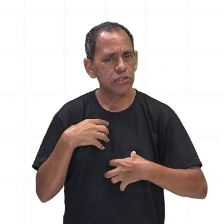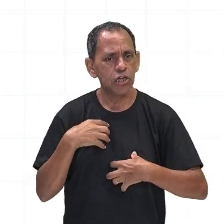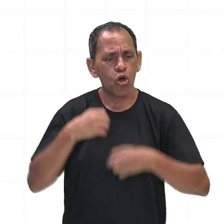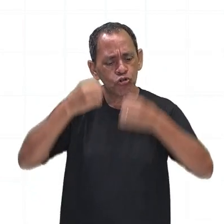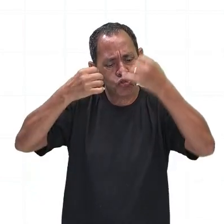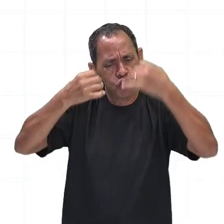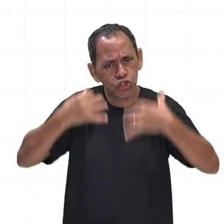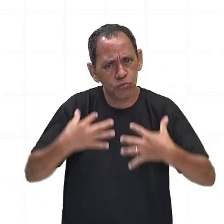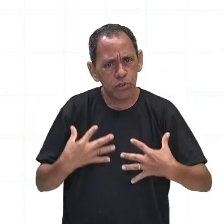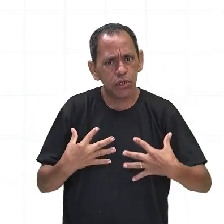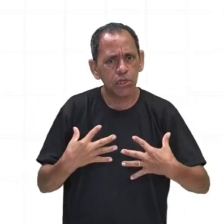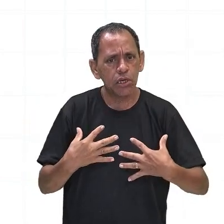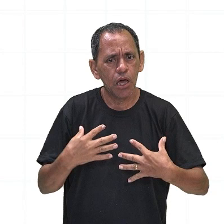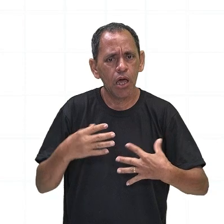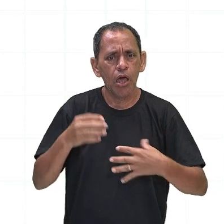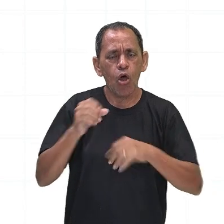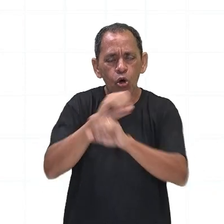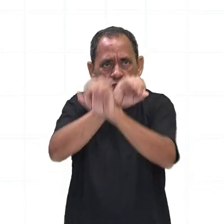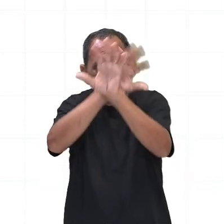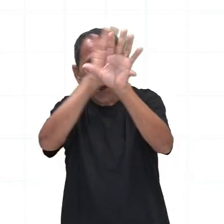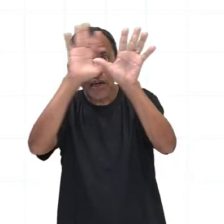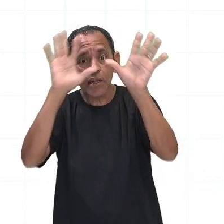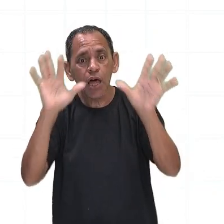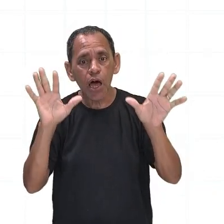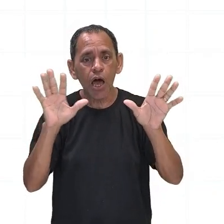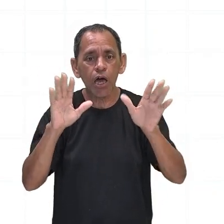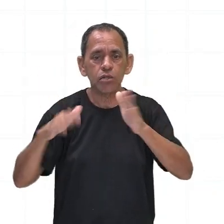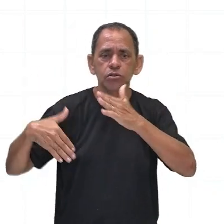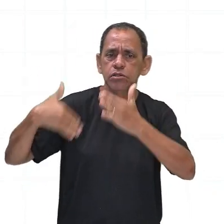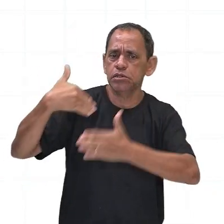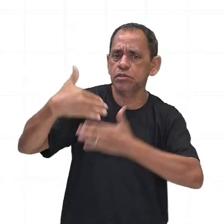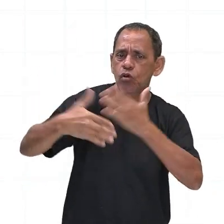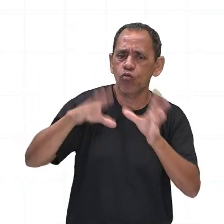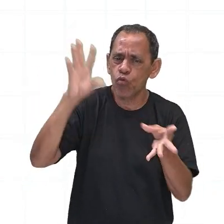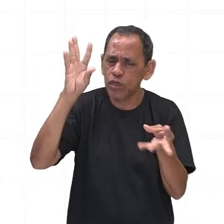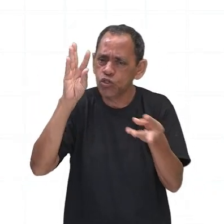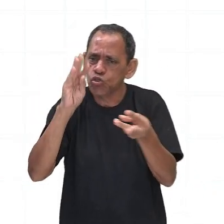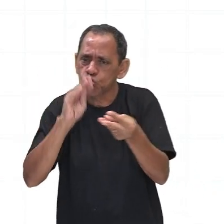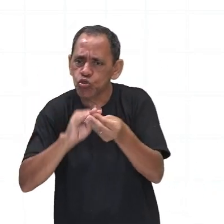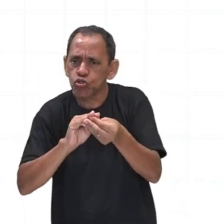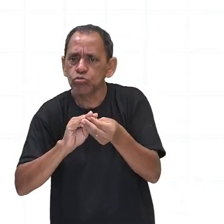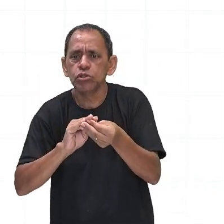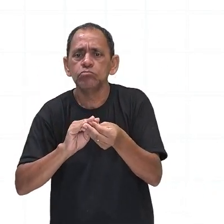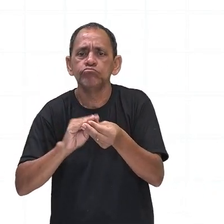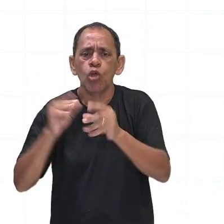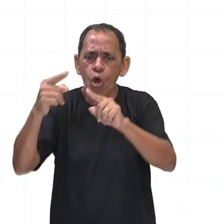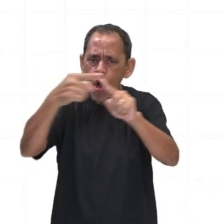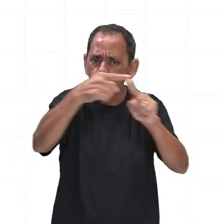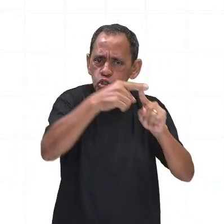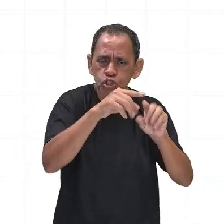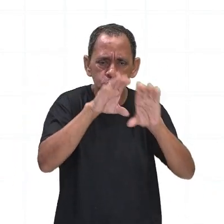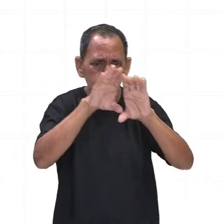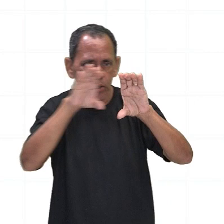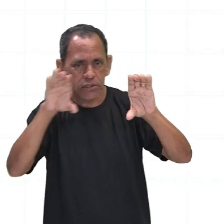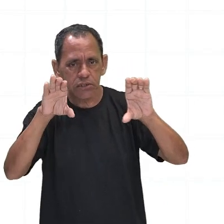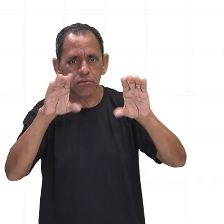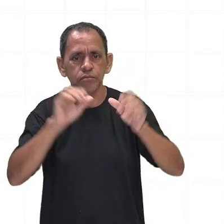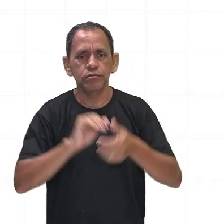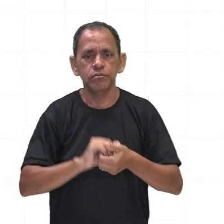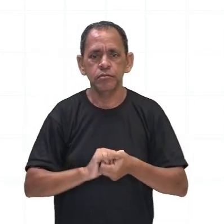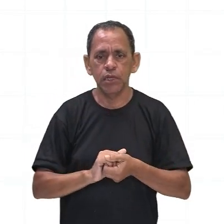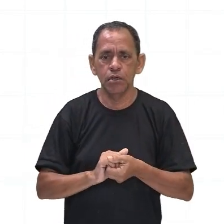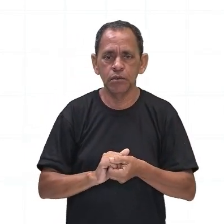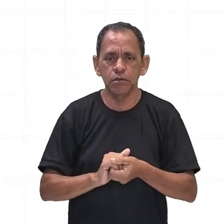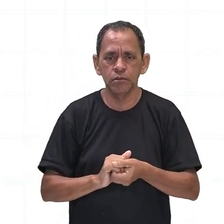explica ou esclarece, desenvolve ou resume outro termo da oração. Como assim, professor?